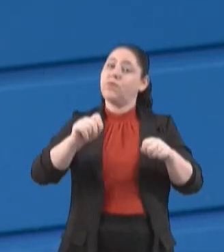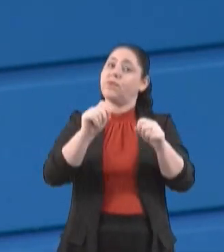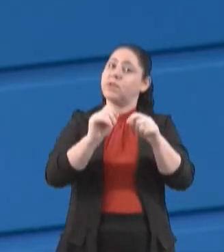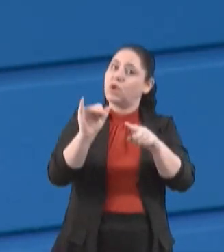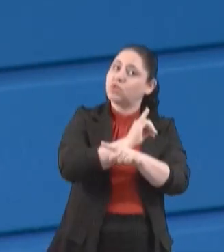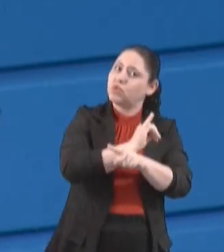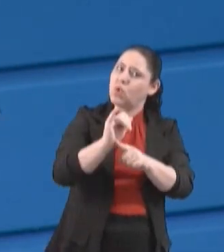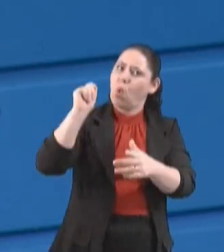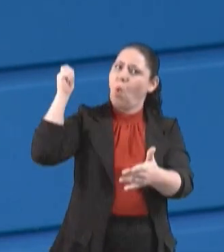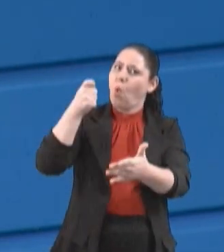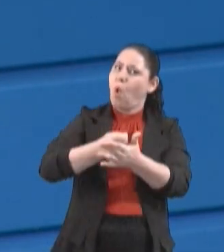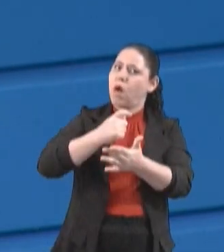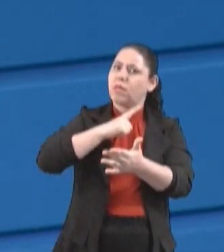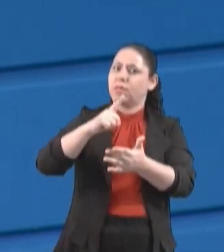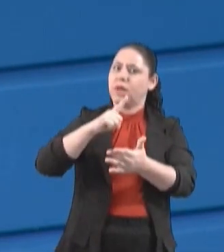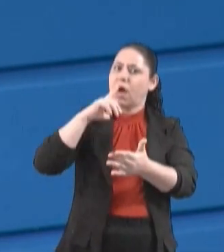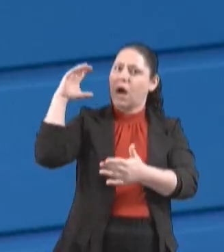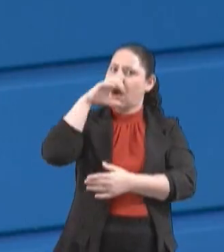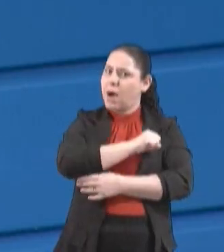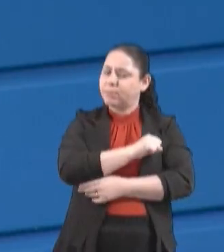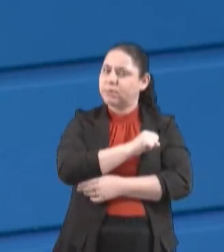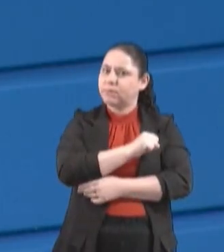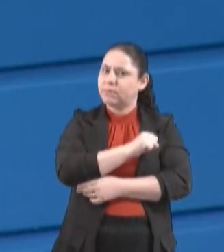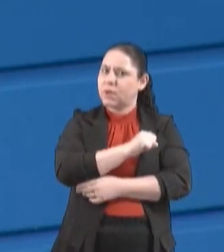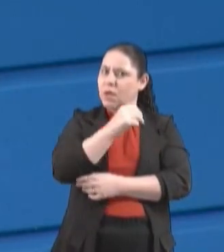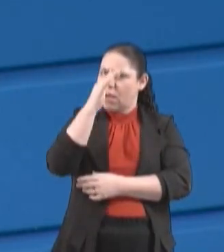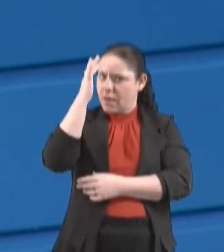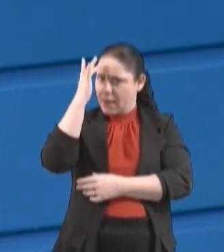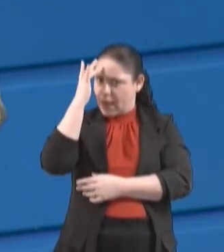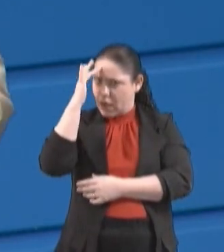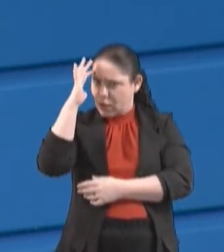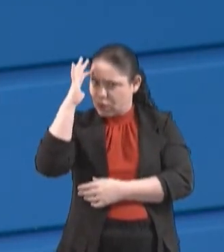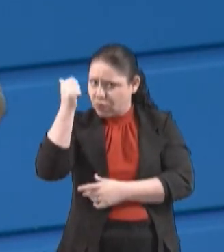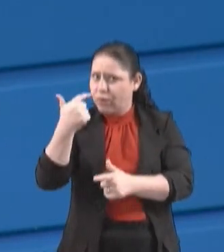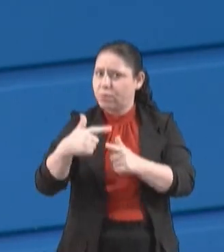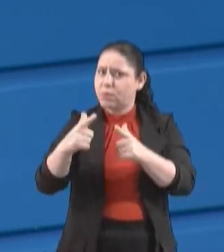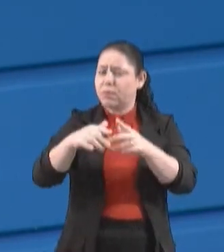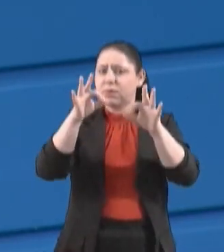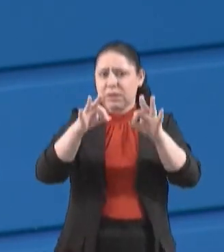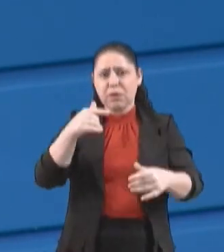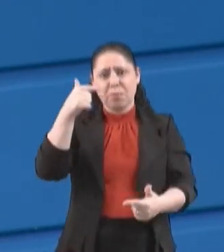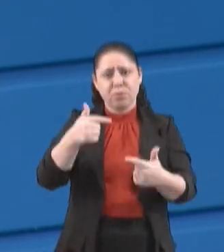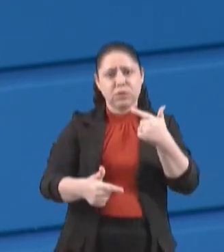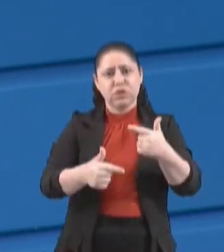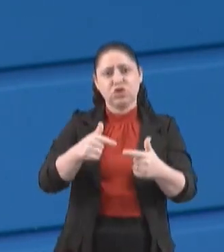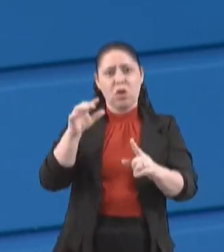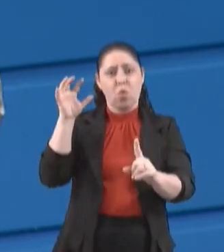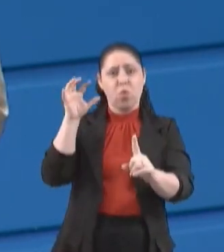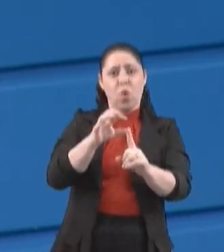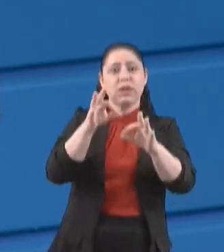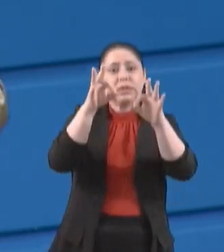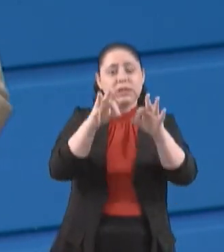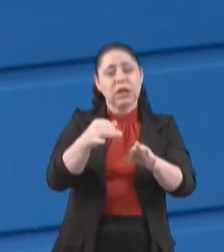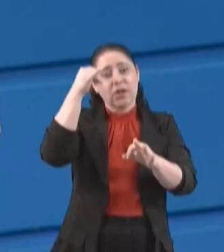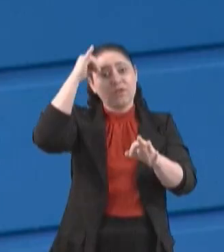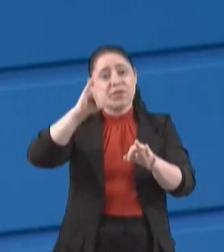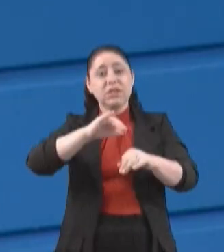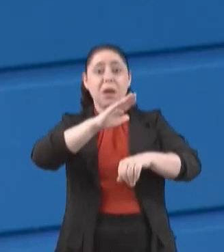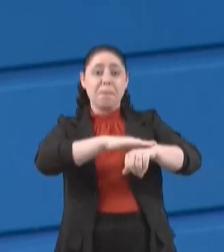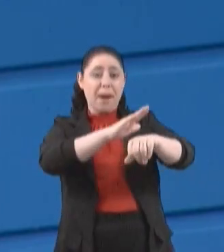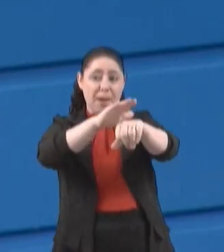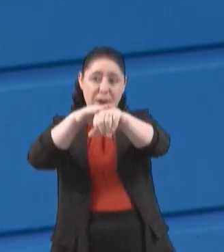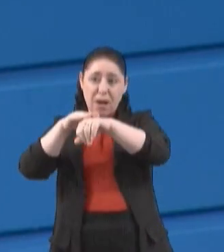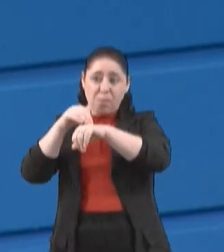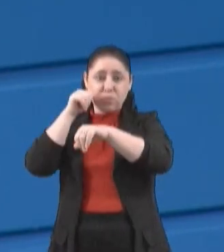tomar medidas eficazes, ágeis e políticas públicas realmente que sejam impactantes e evitem que